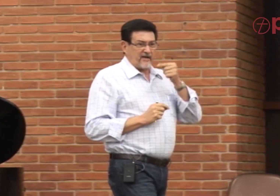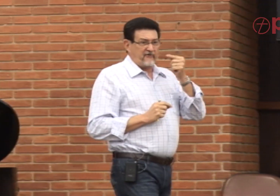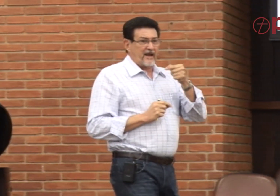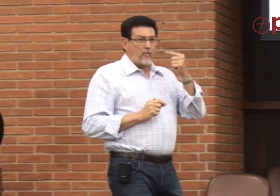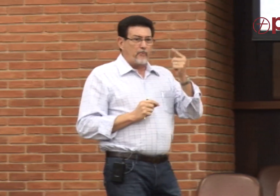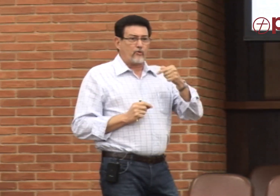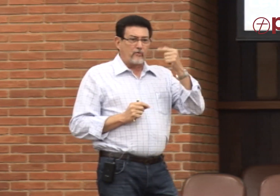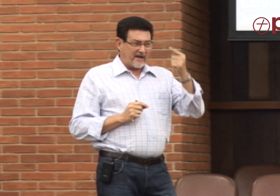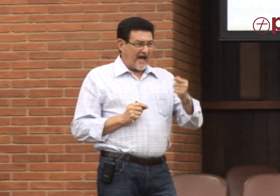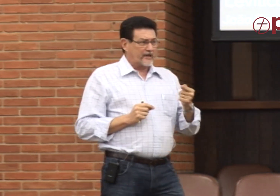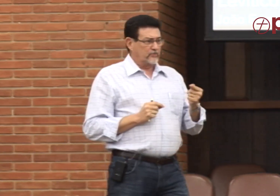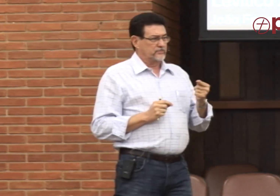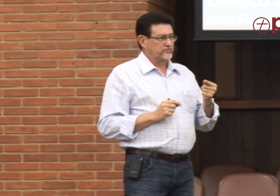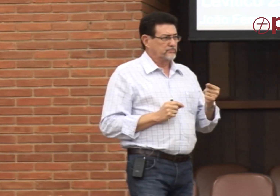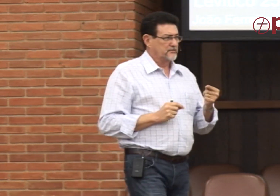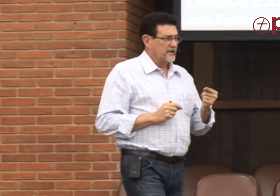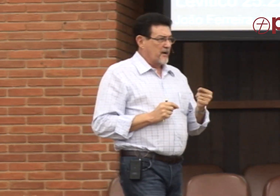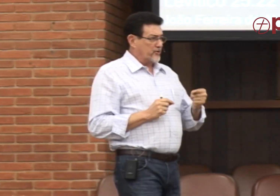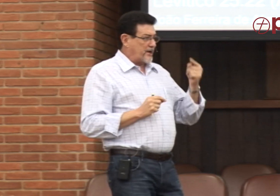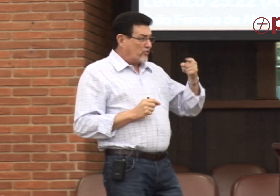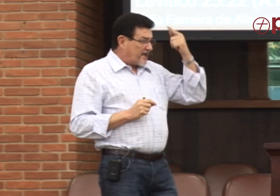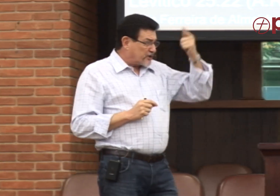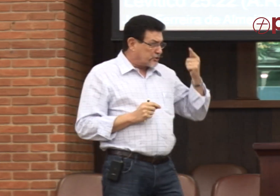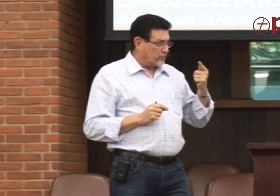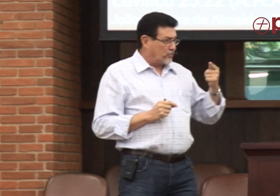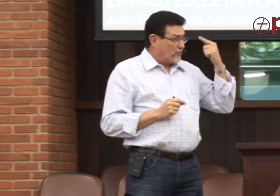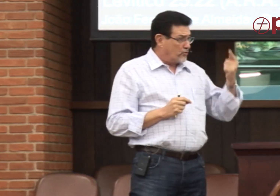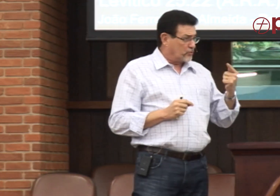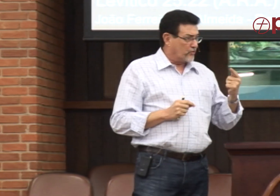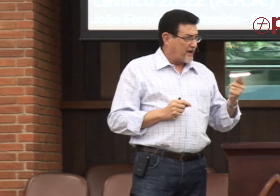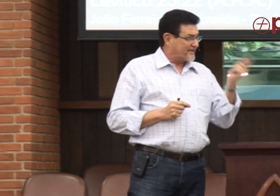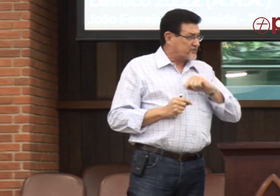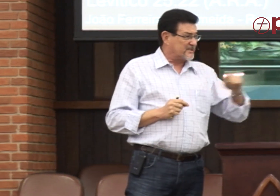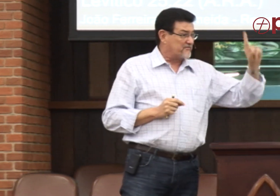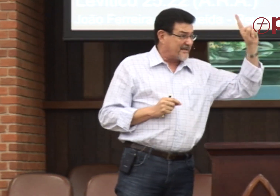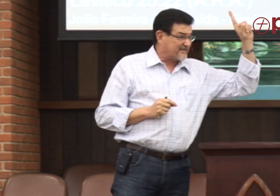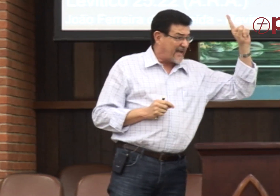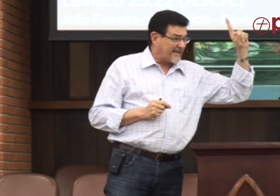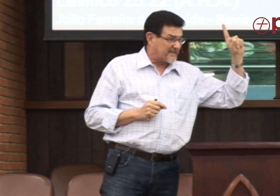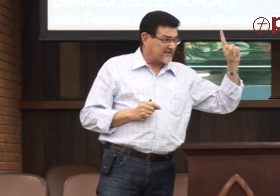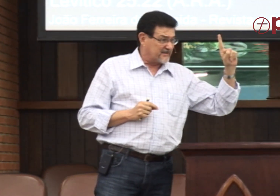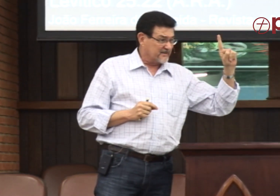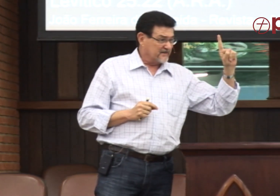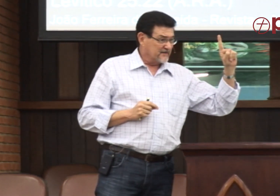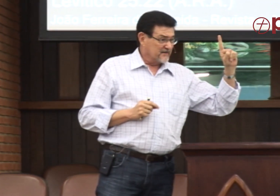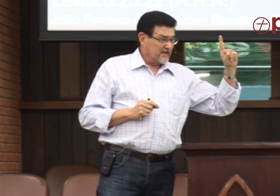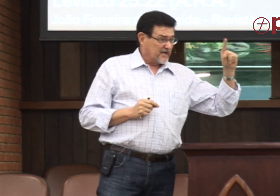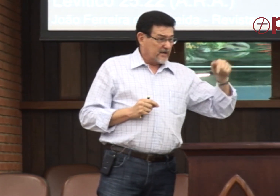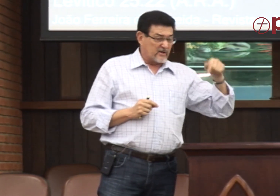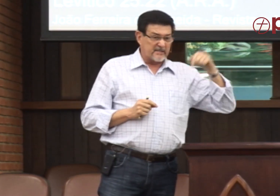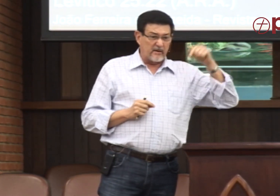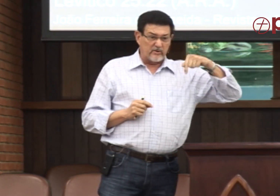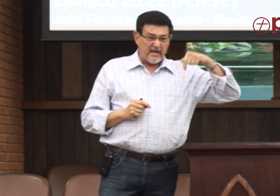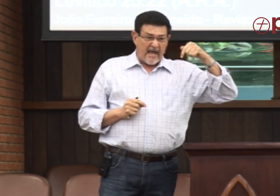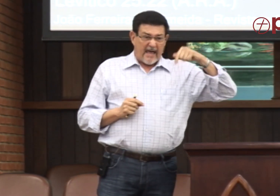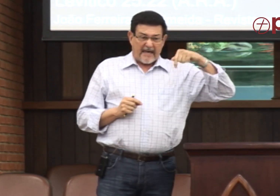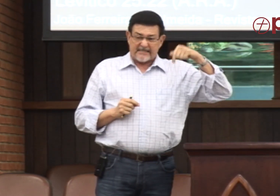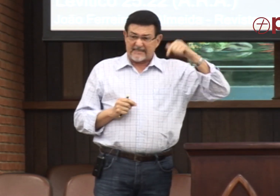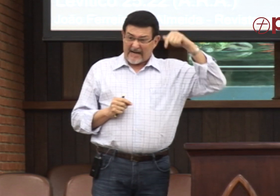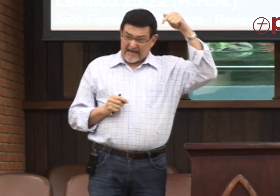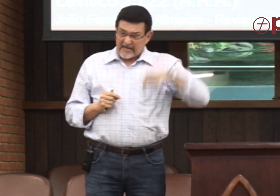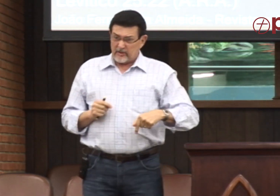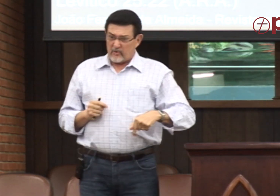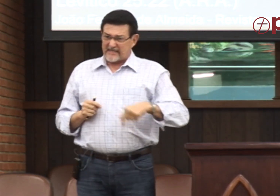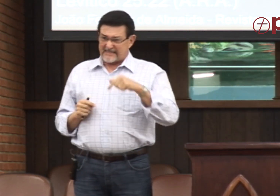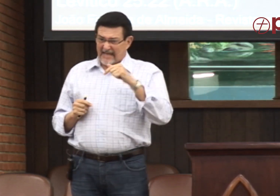a gente tem que falar um pouco Claro porque o lixo do mundo é uma das coisas mais sérias e nós estamos